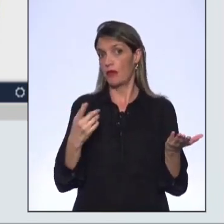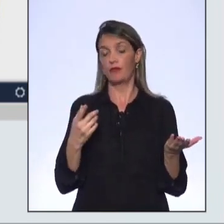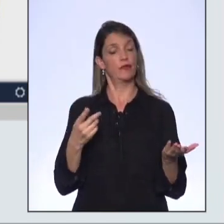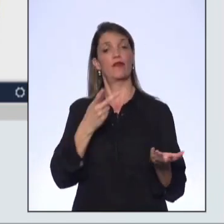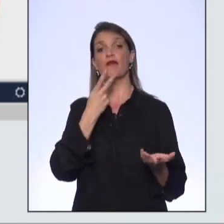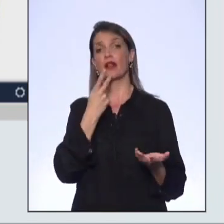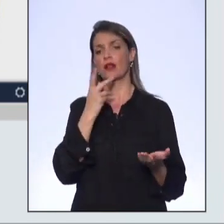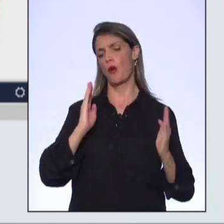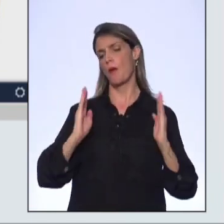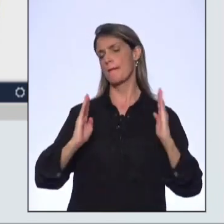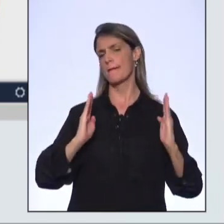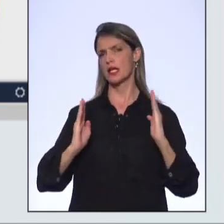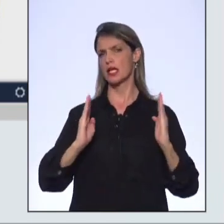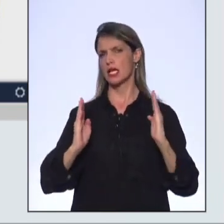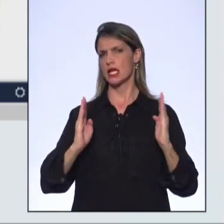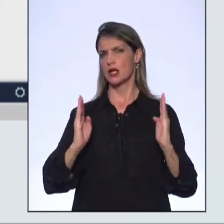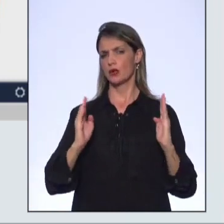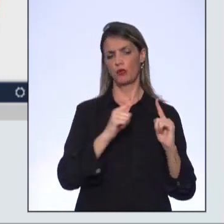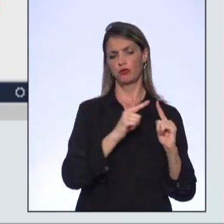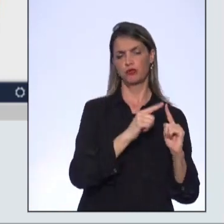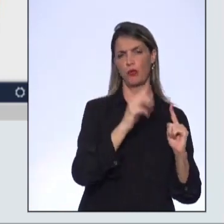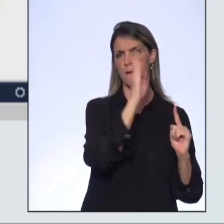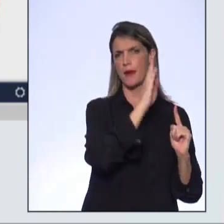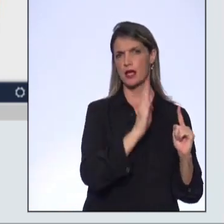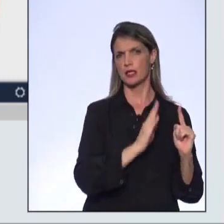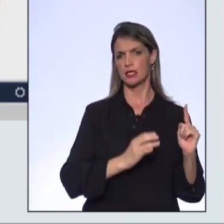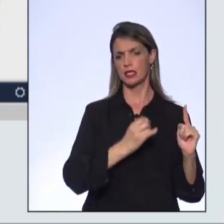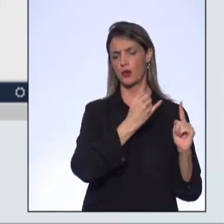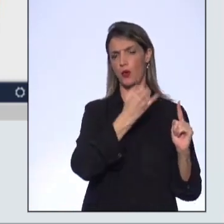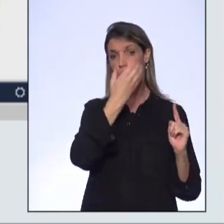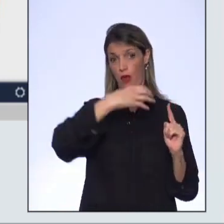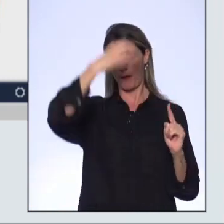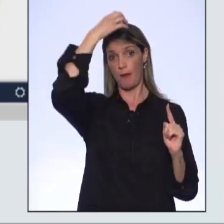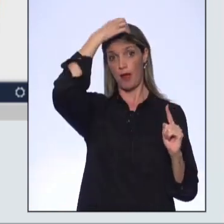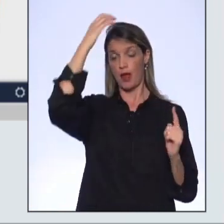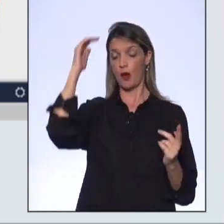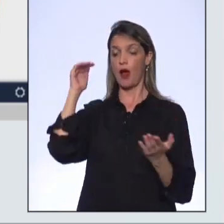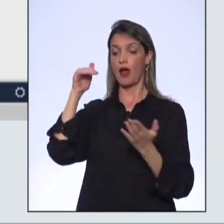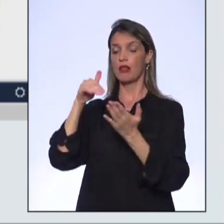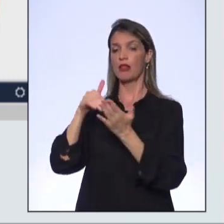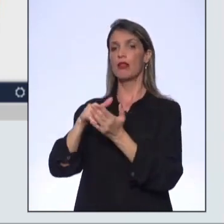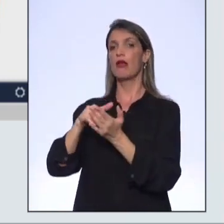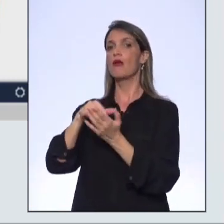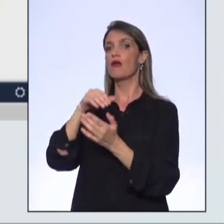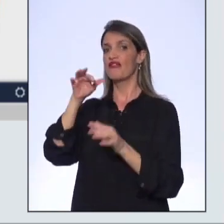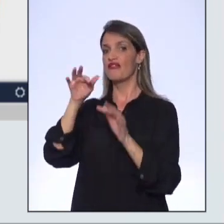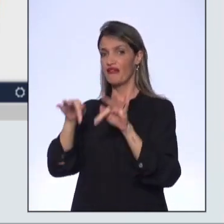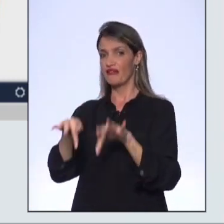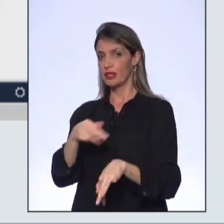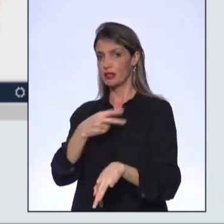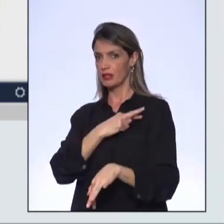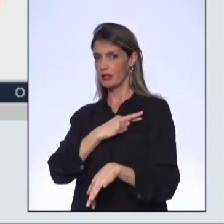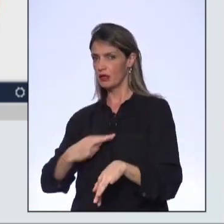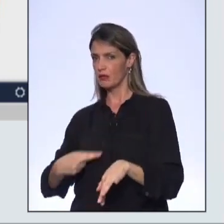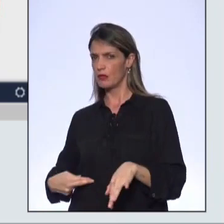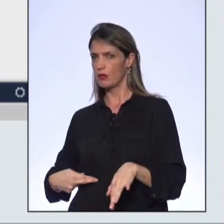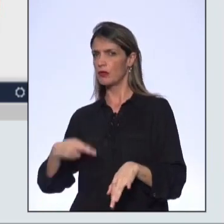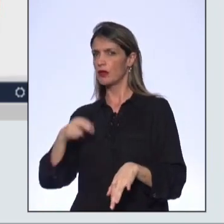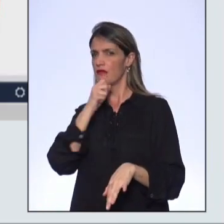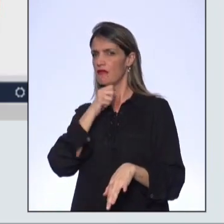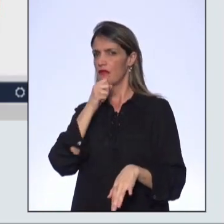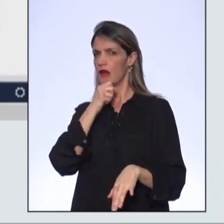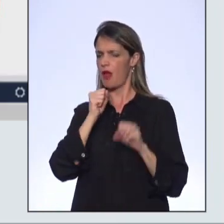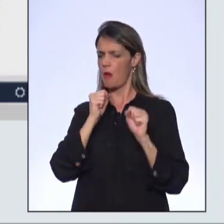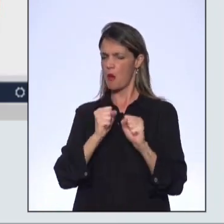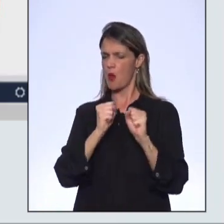falando de um período de tempo que abrange o Brasil Império até o final da República Velha. O café proporcionava poder